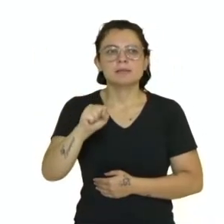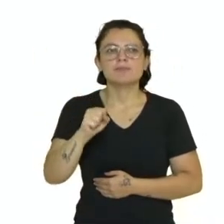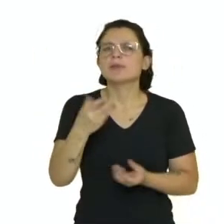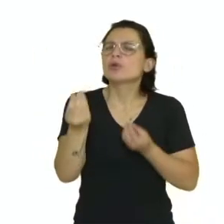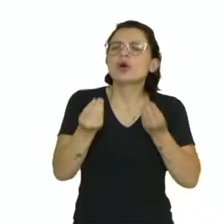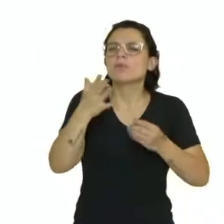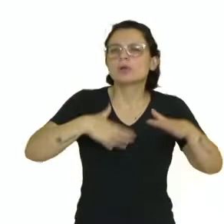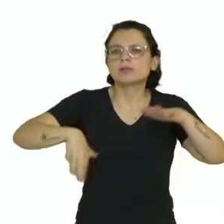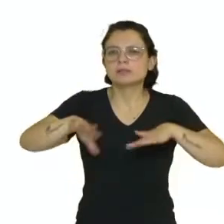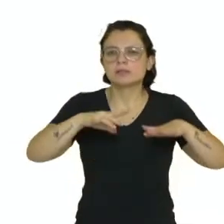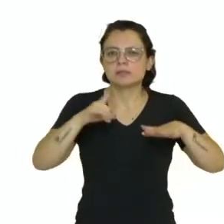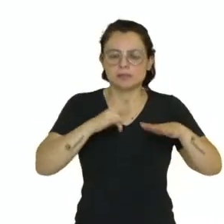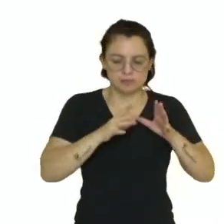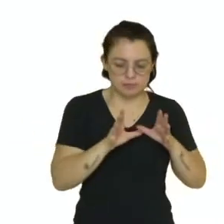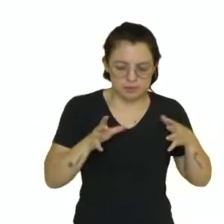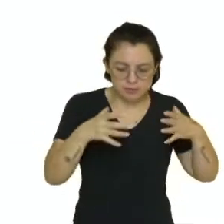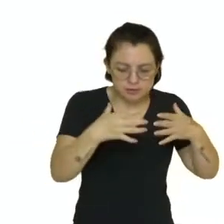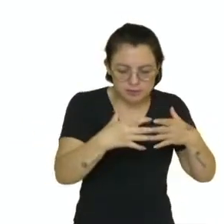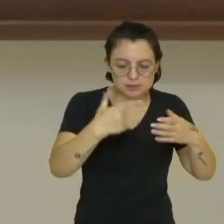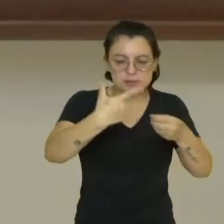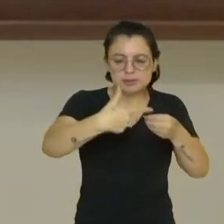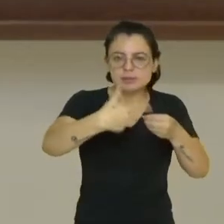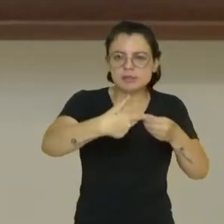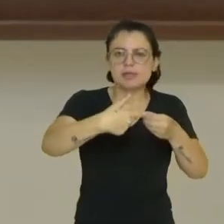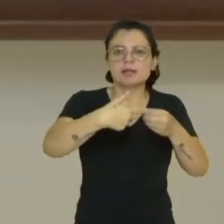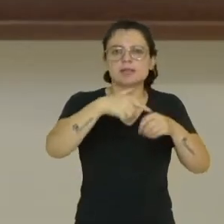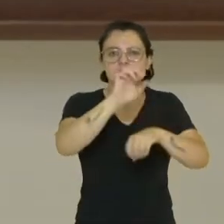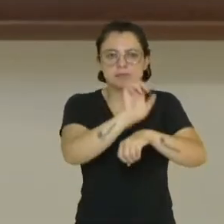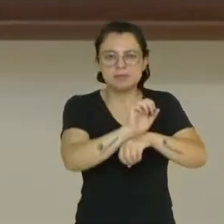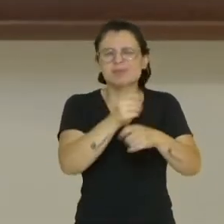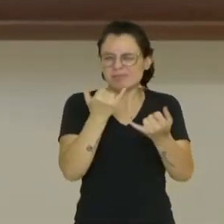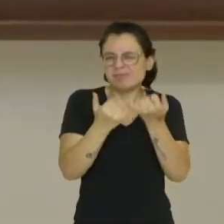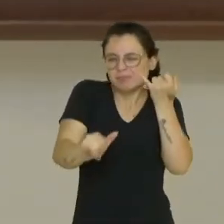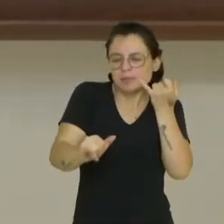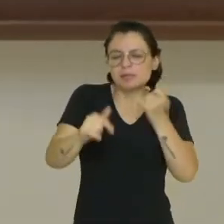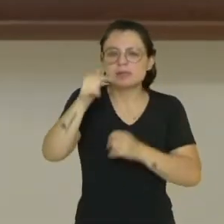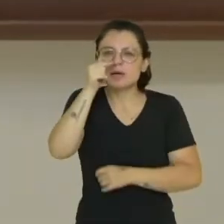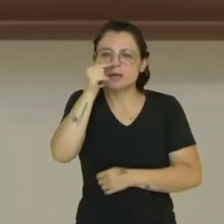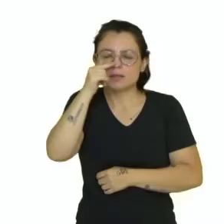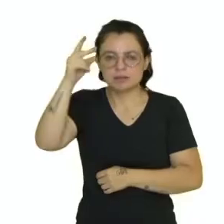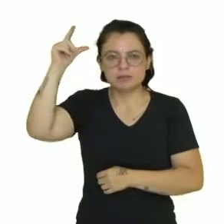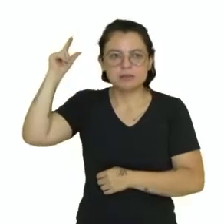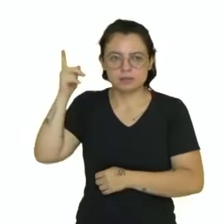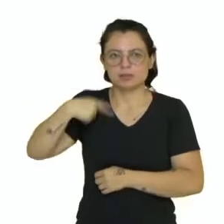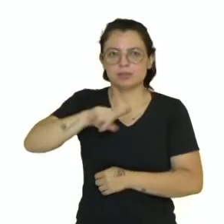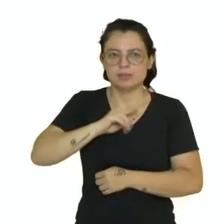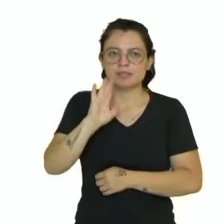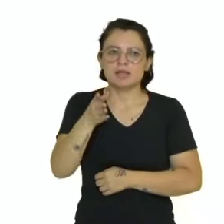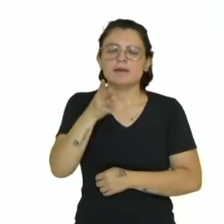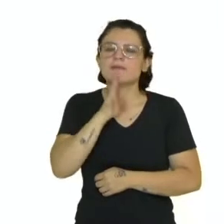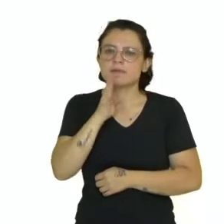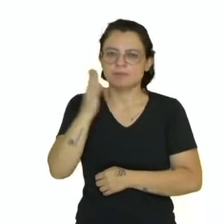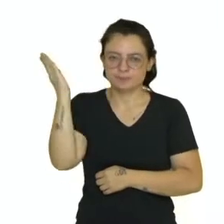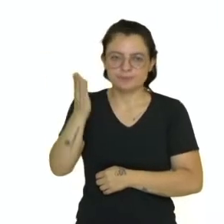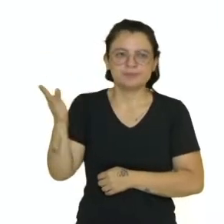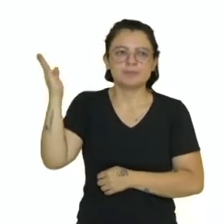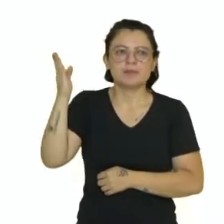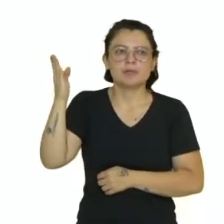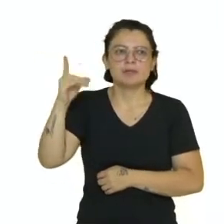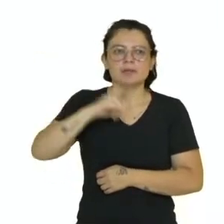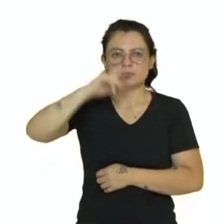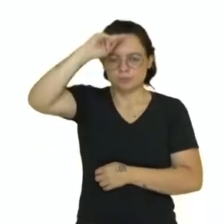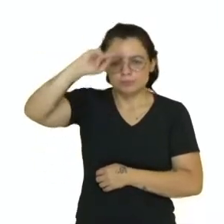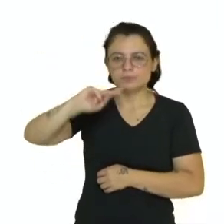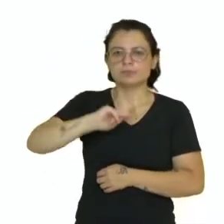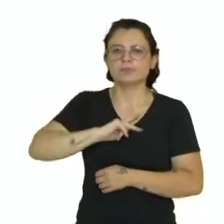Organizavam-se em cidades-estado, muito parecido, né, com a Grécia Antiga, lembra que a gente já viu isso? Então, autônomas, com